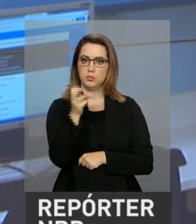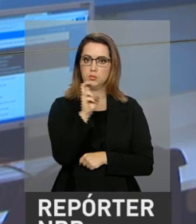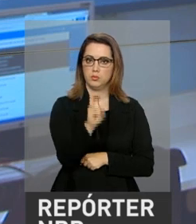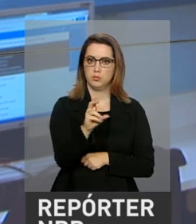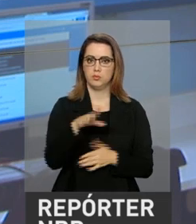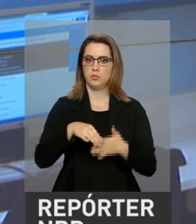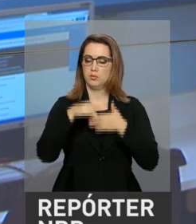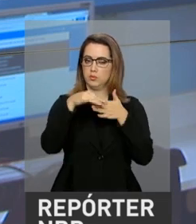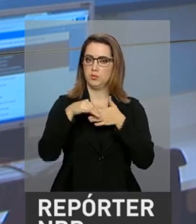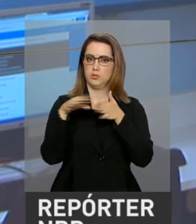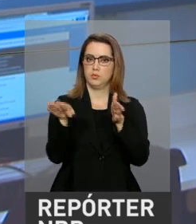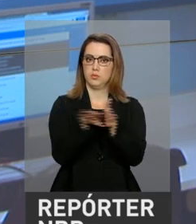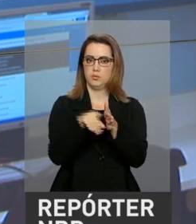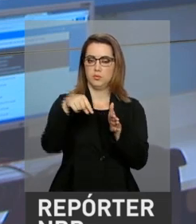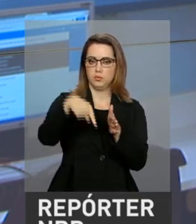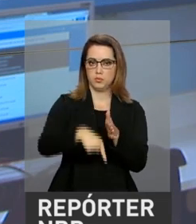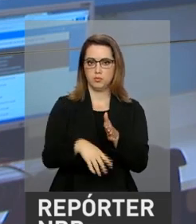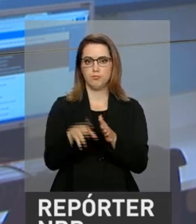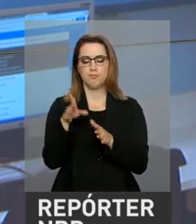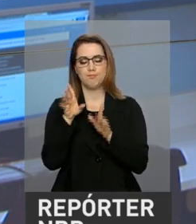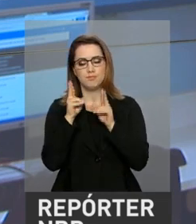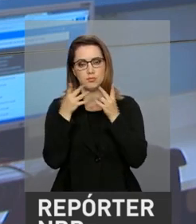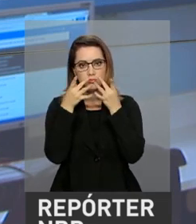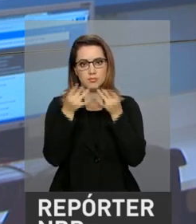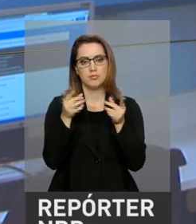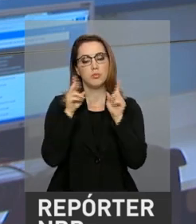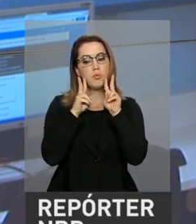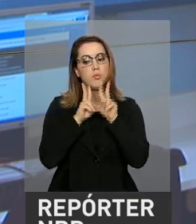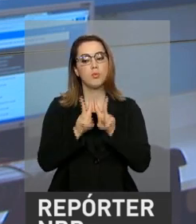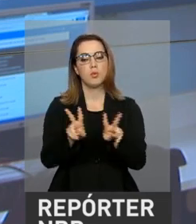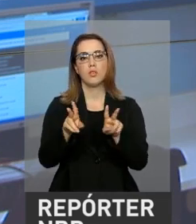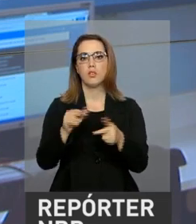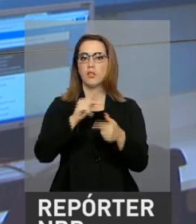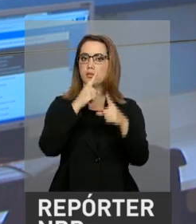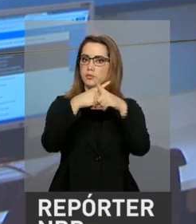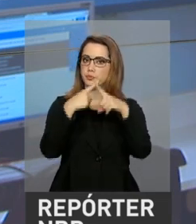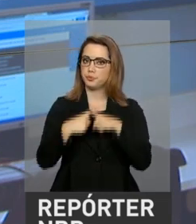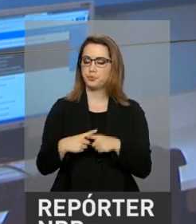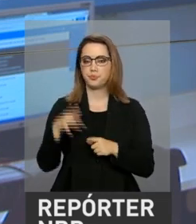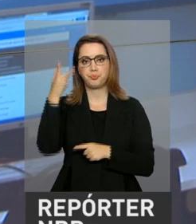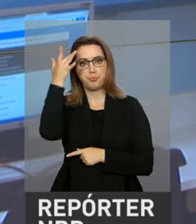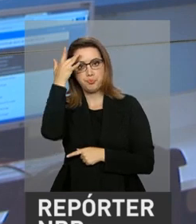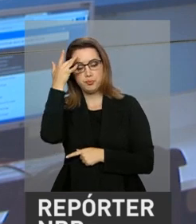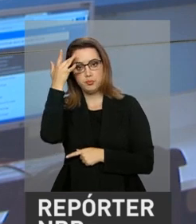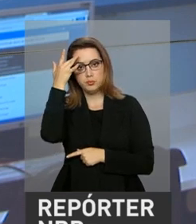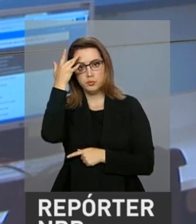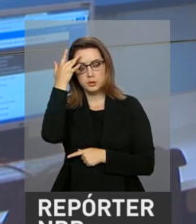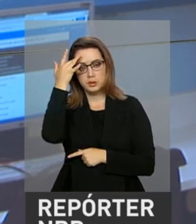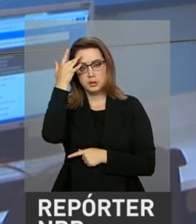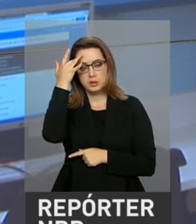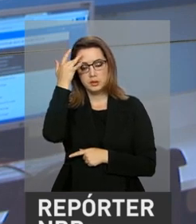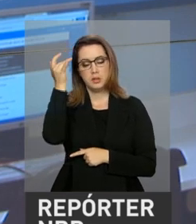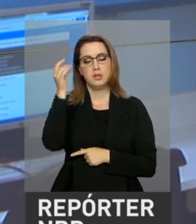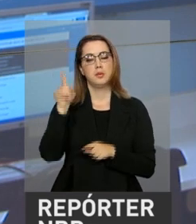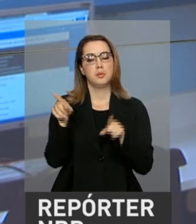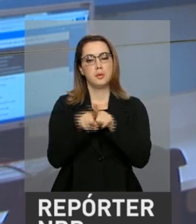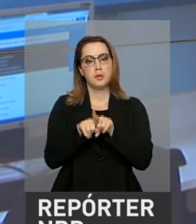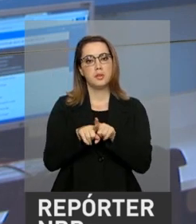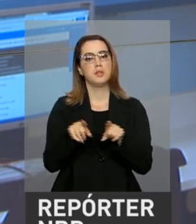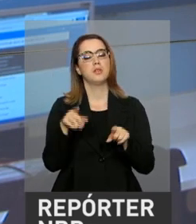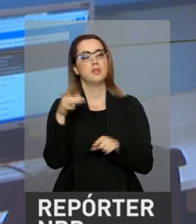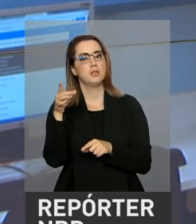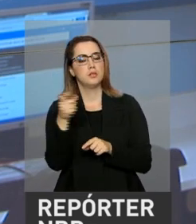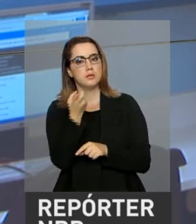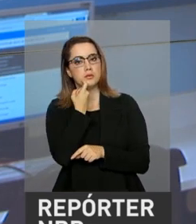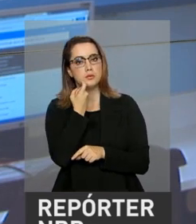ao Brasil acompanhar os jogos amanhã e sexta-feira considerados os dias de pico da chegada de autoridades equipes da Força